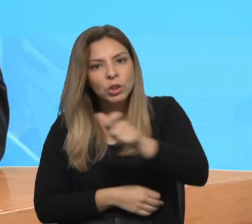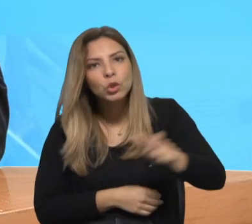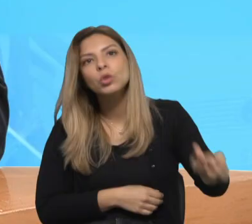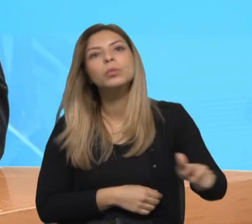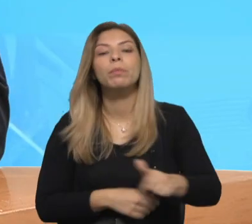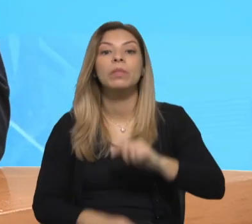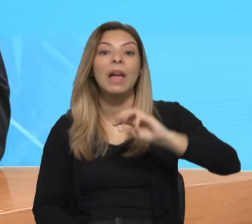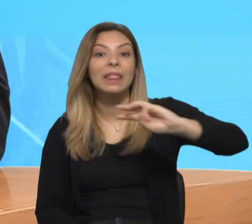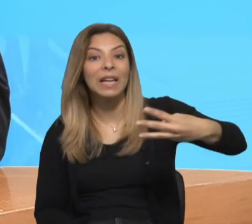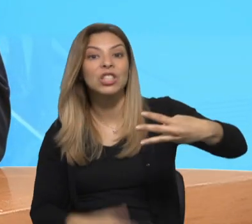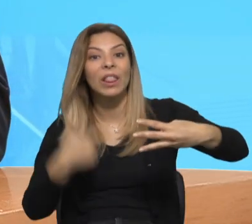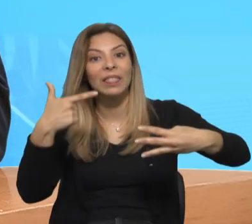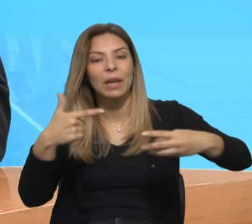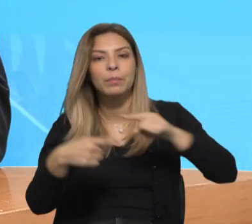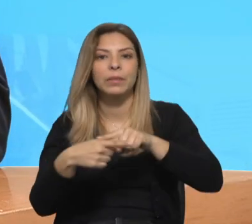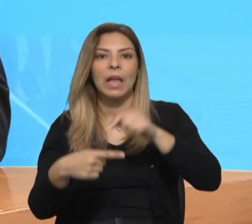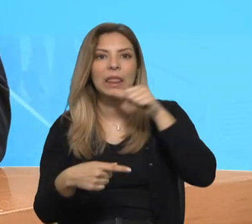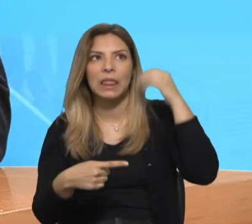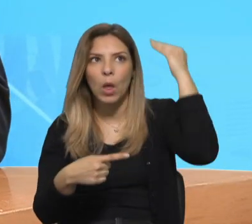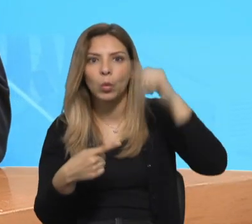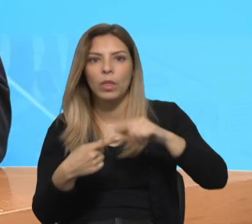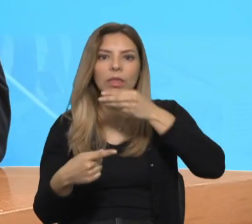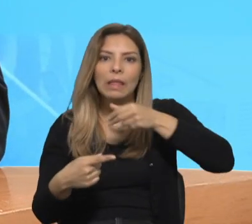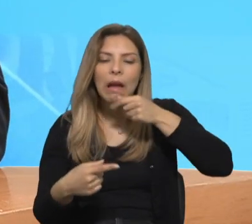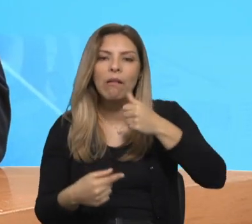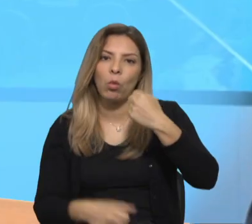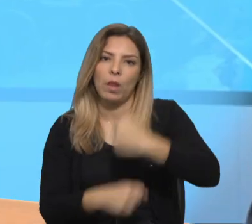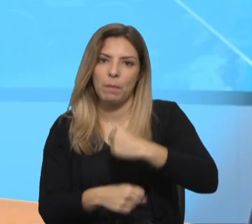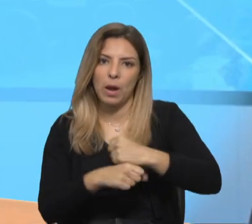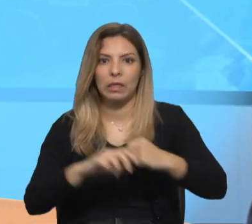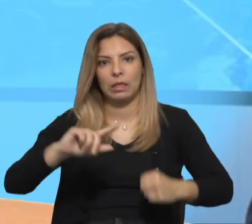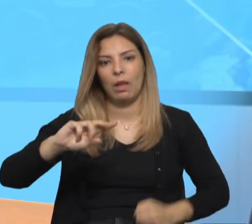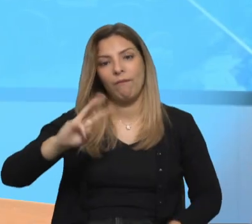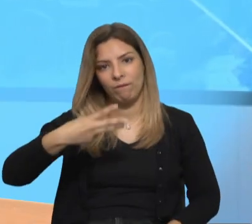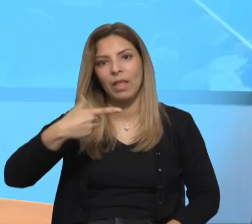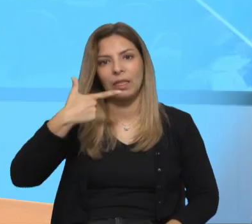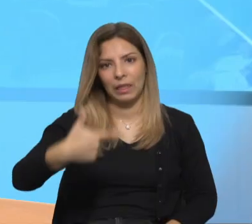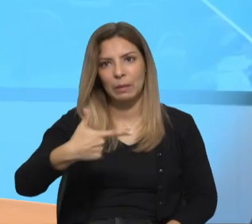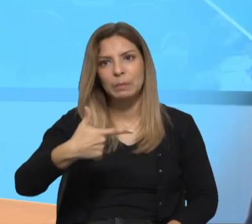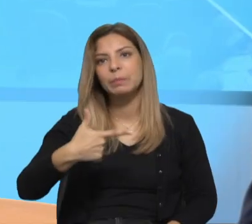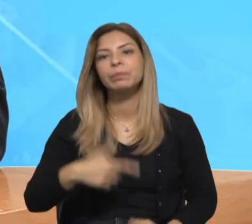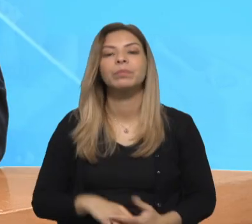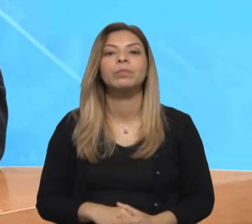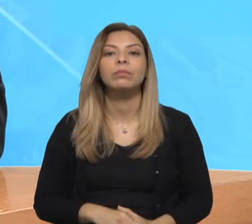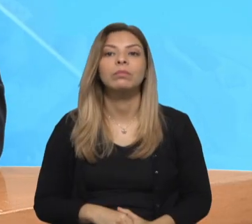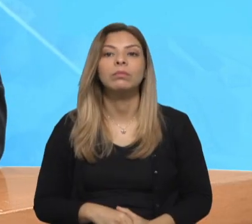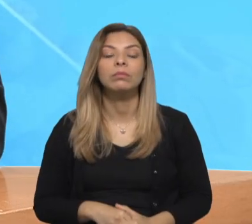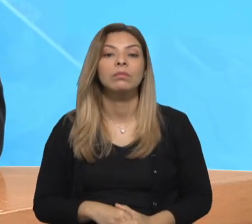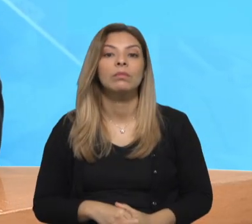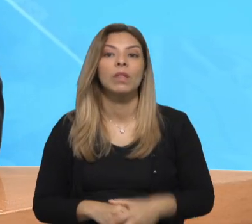T's, teto, terra e trabalho, para que as pessoas possam ter o